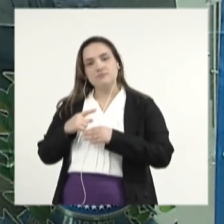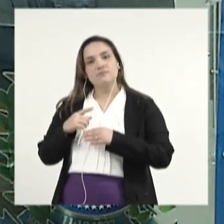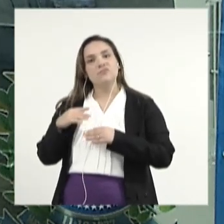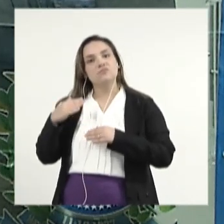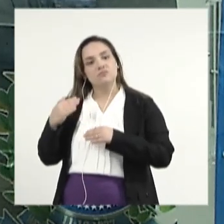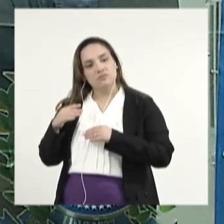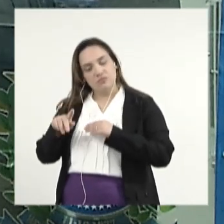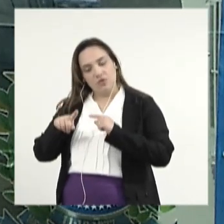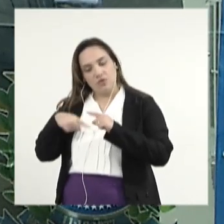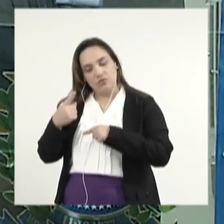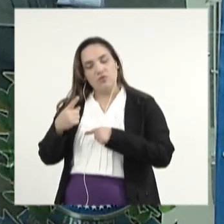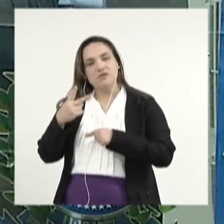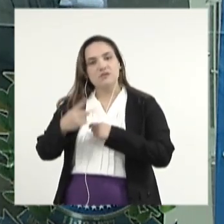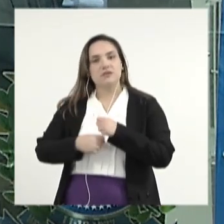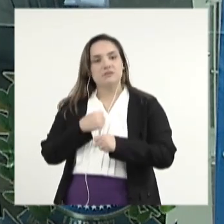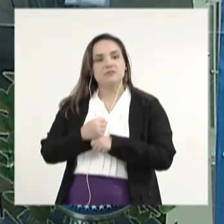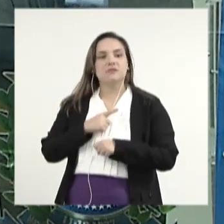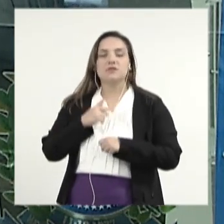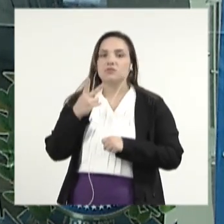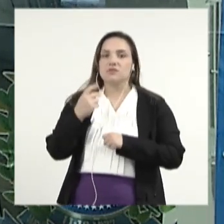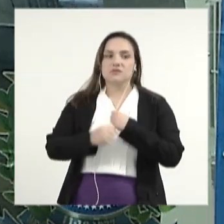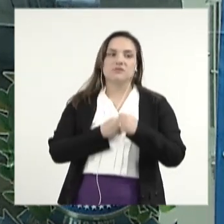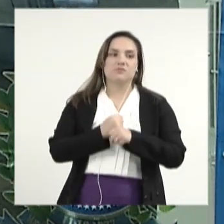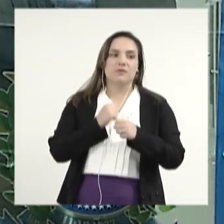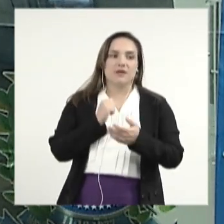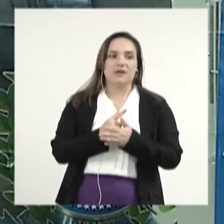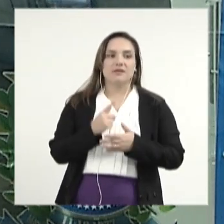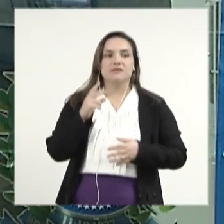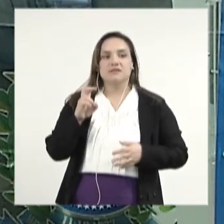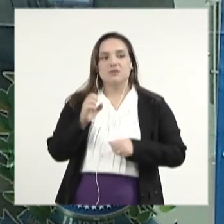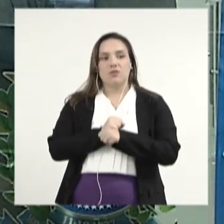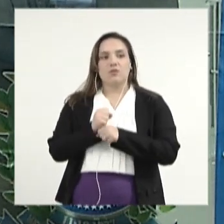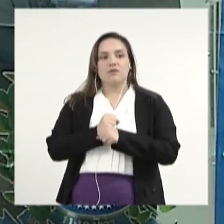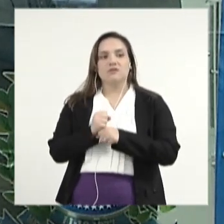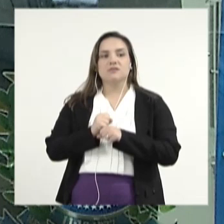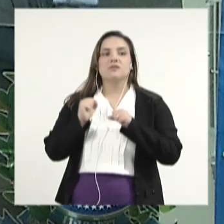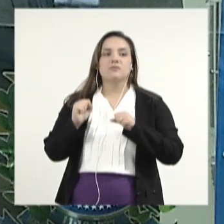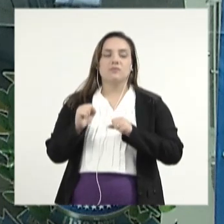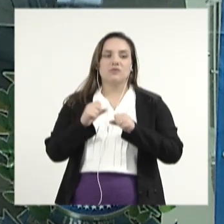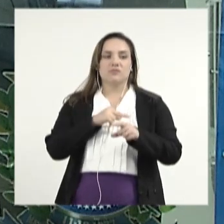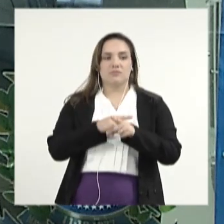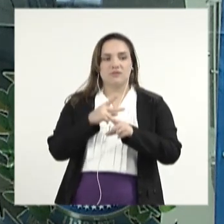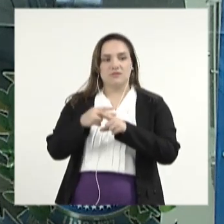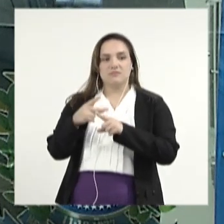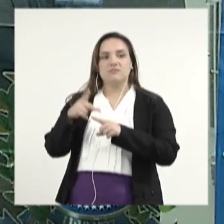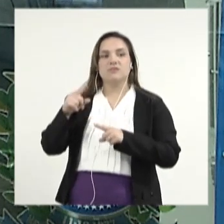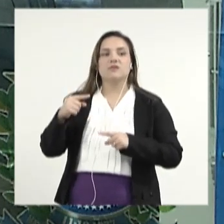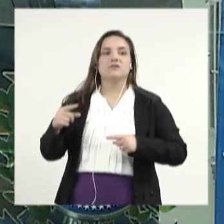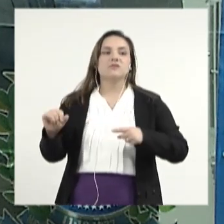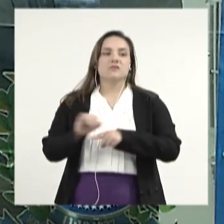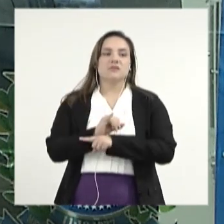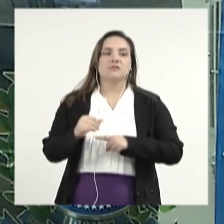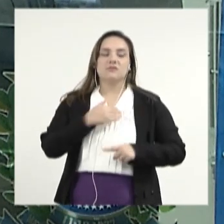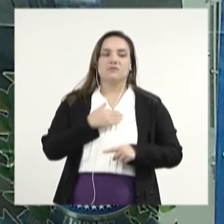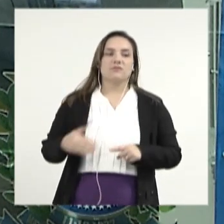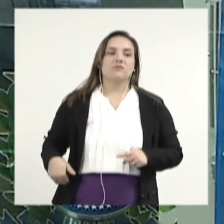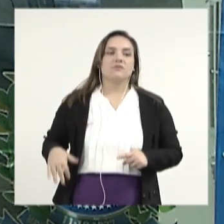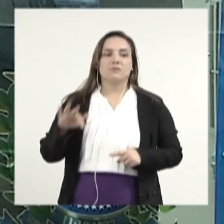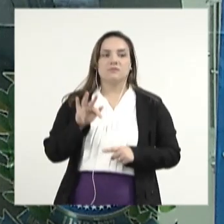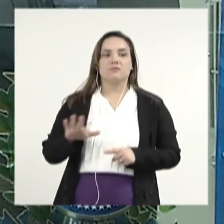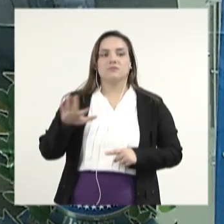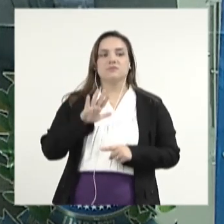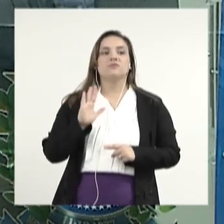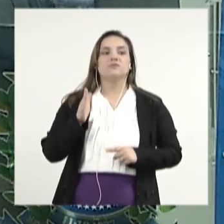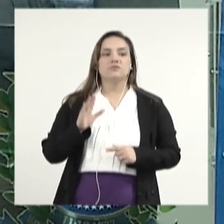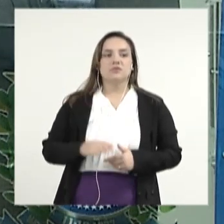carência e até 5 anos para pagar. Então, são 3 as medidas aí que estão sendo discutidas pelo governo federal e que começaram